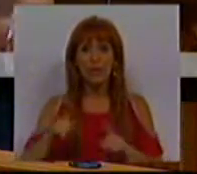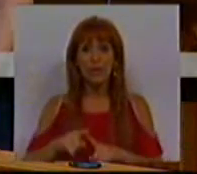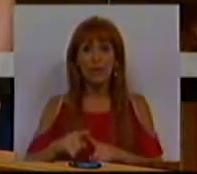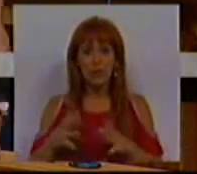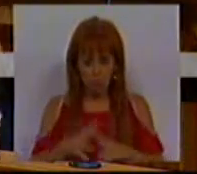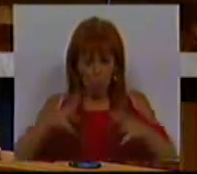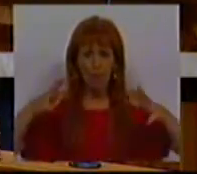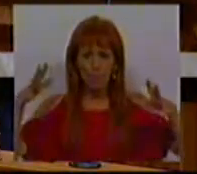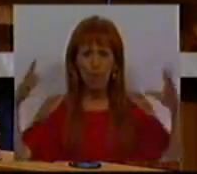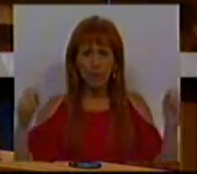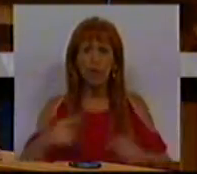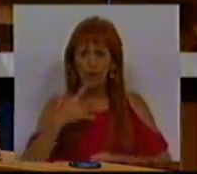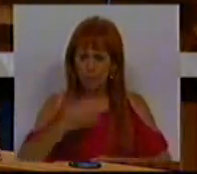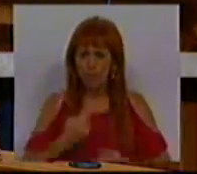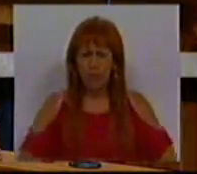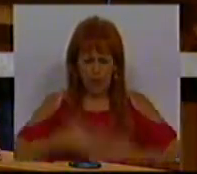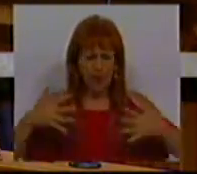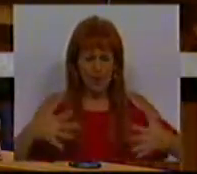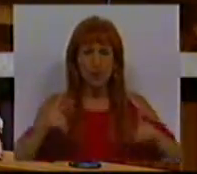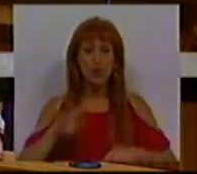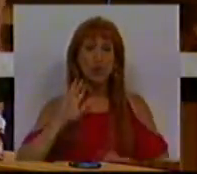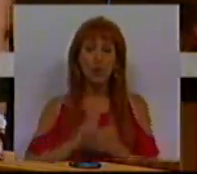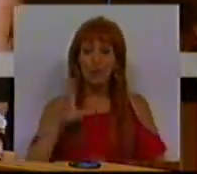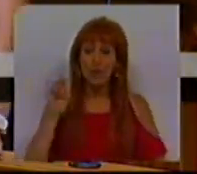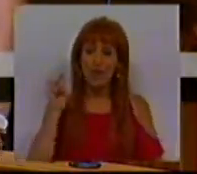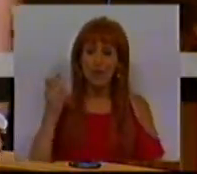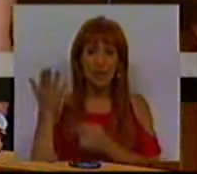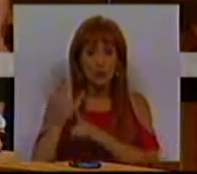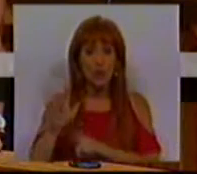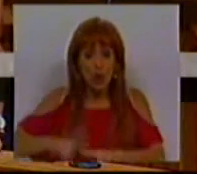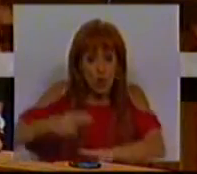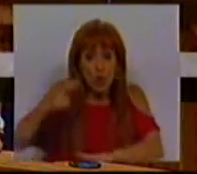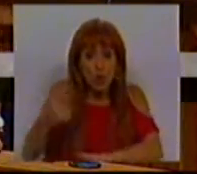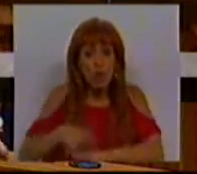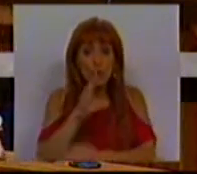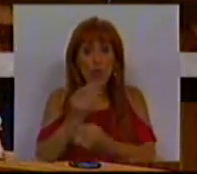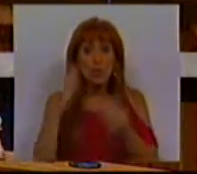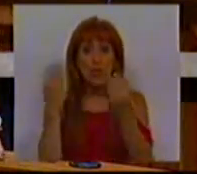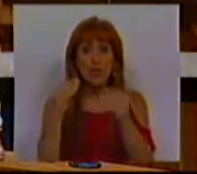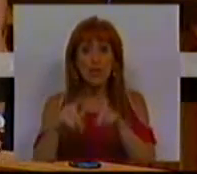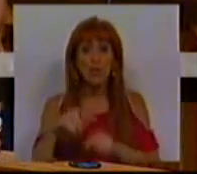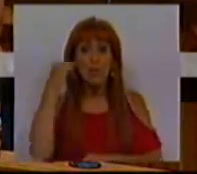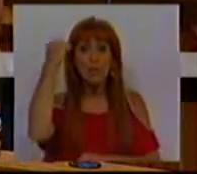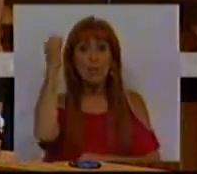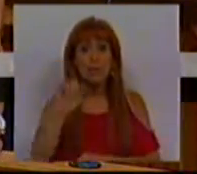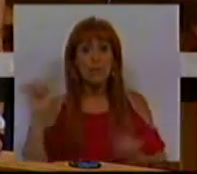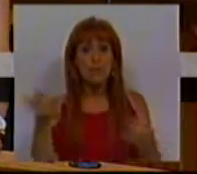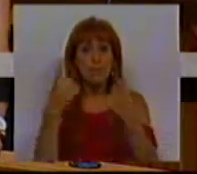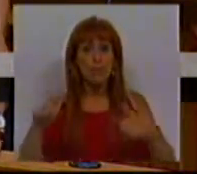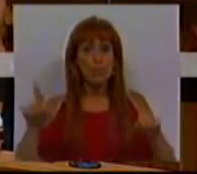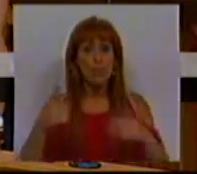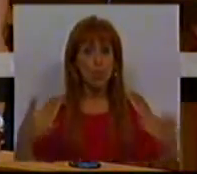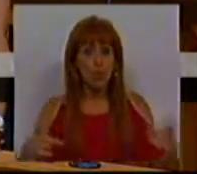um aumento absolutamente extraordinário. Nos últimos 10 anos, por exemplo, duplicaram os alunos do ensino especializado da